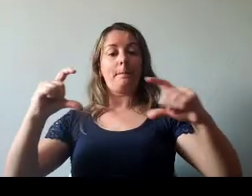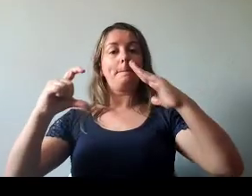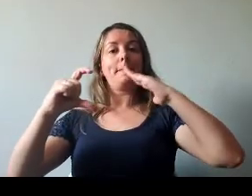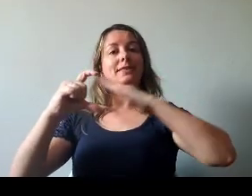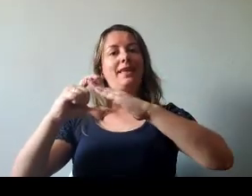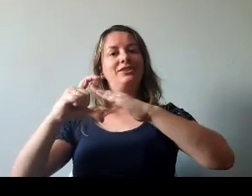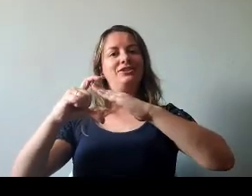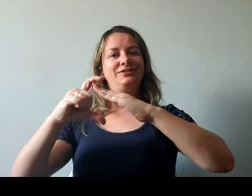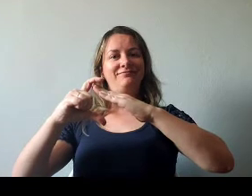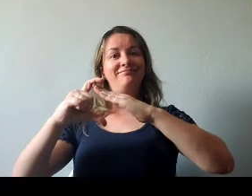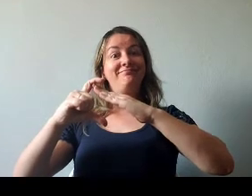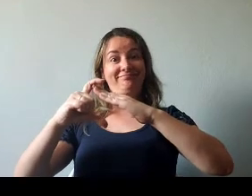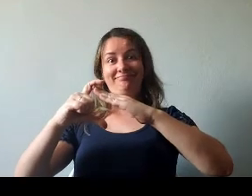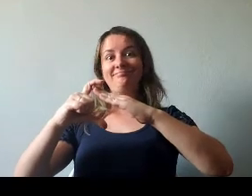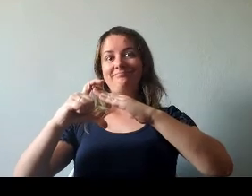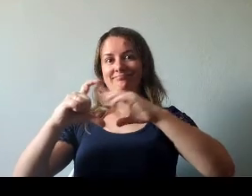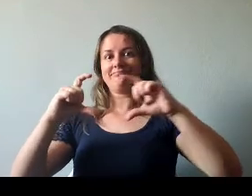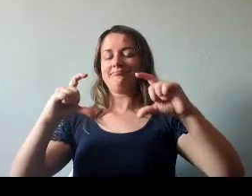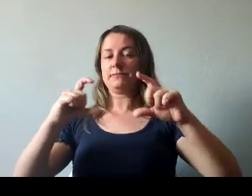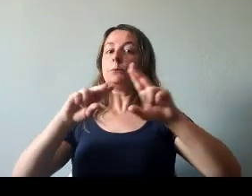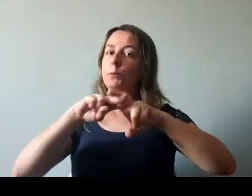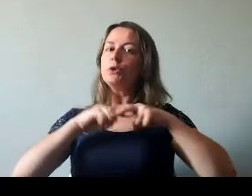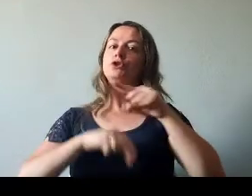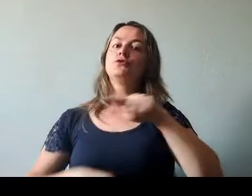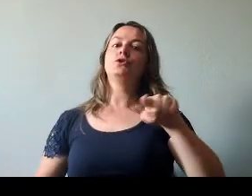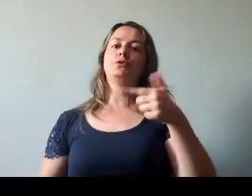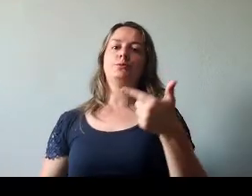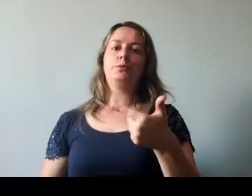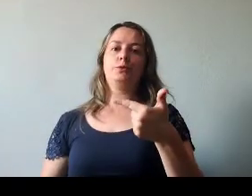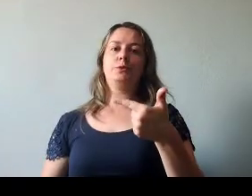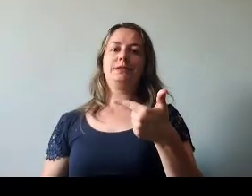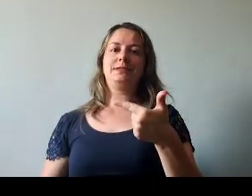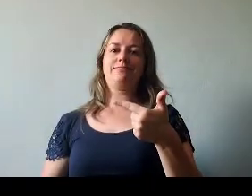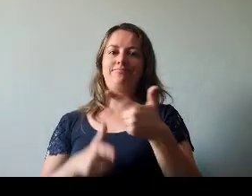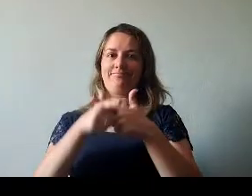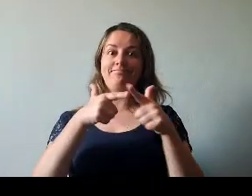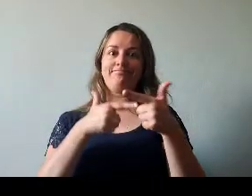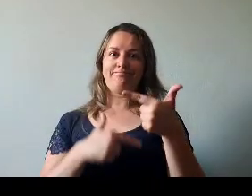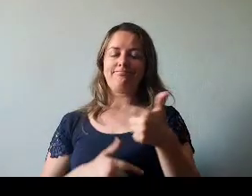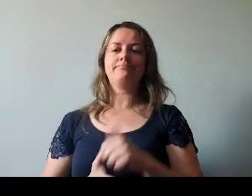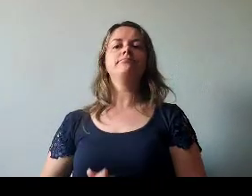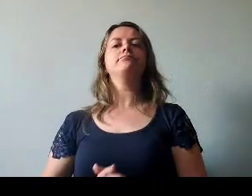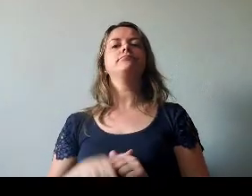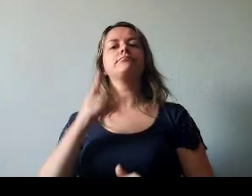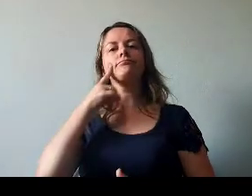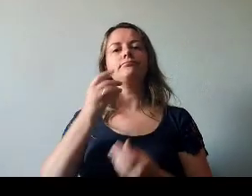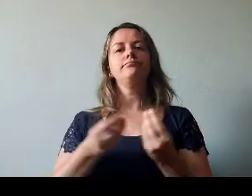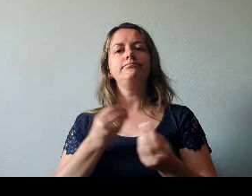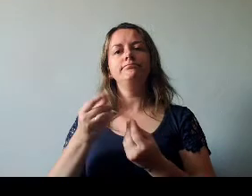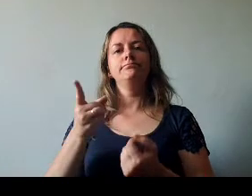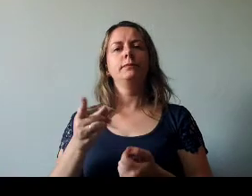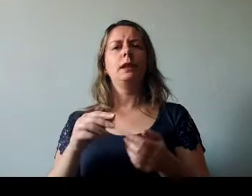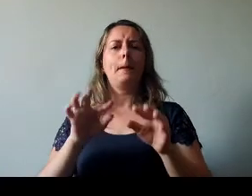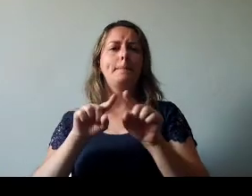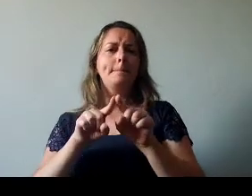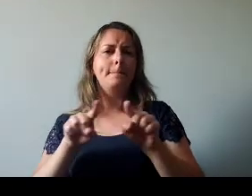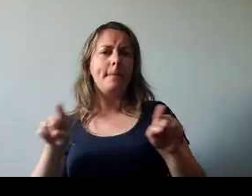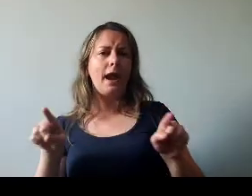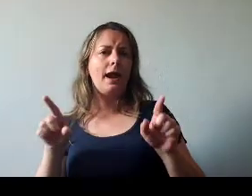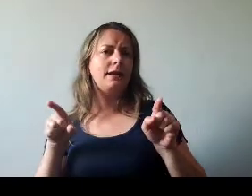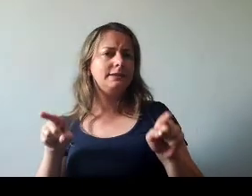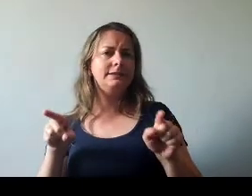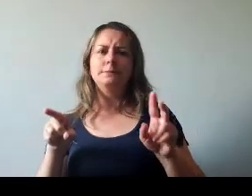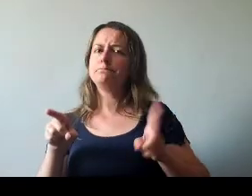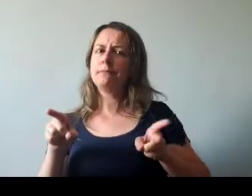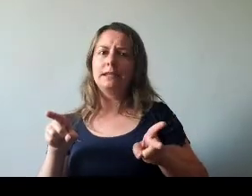2. Beleza. A base é a mesma base do retângulo, é o T aqui, ó. A altura é o que a gente está chamando